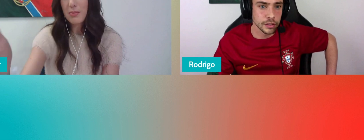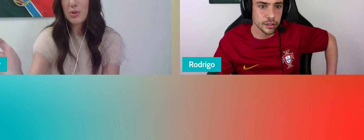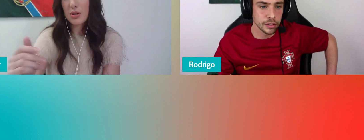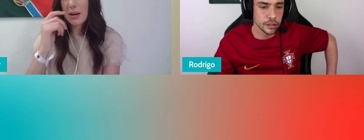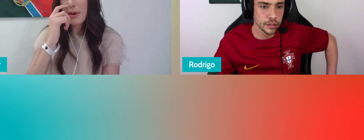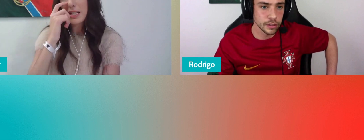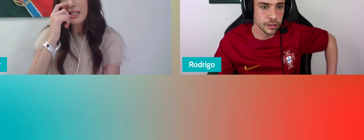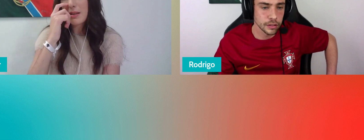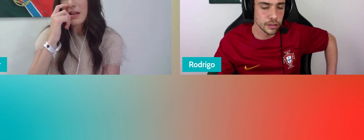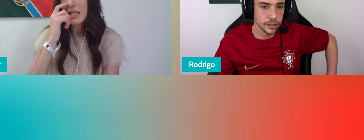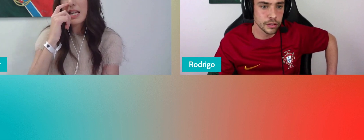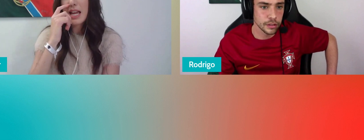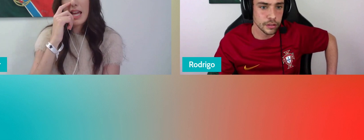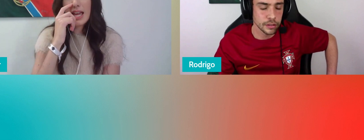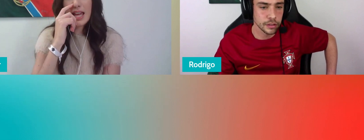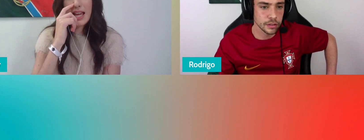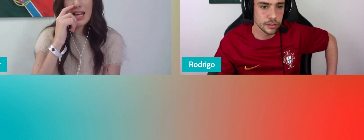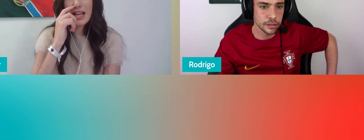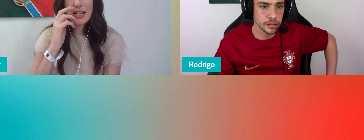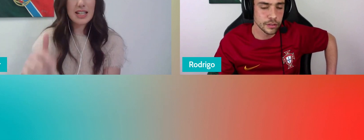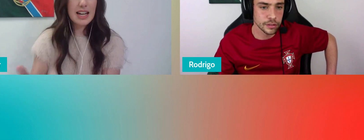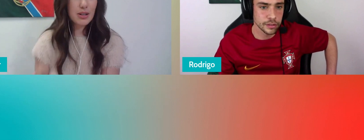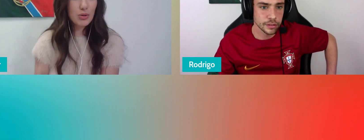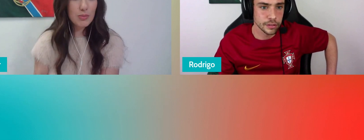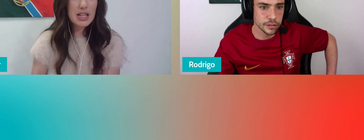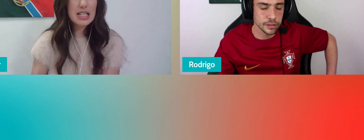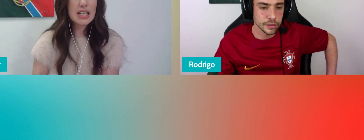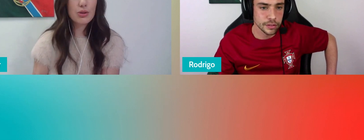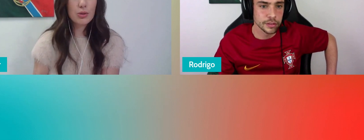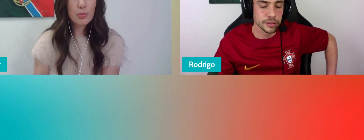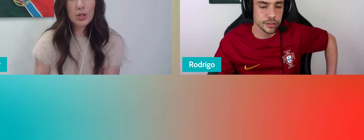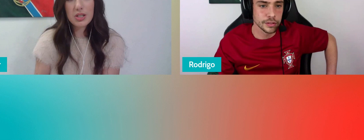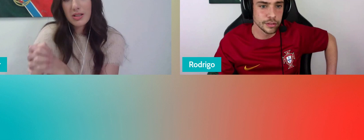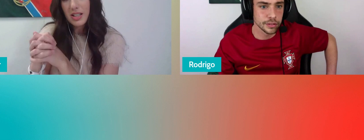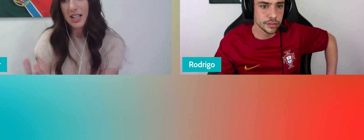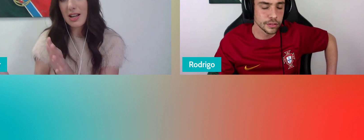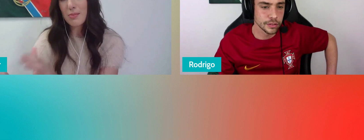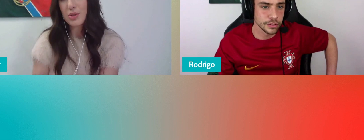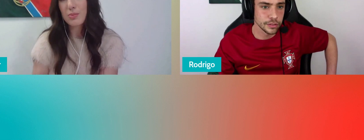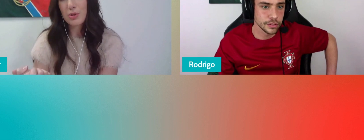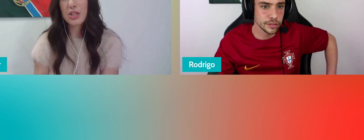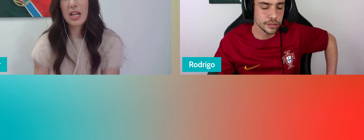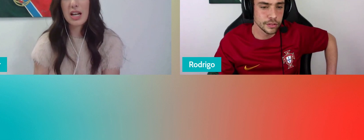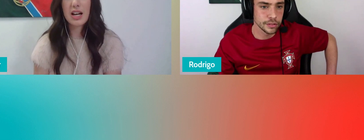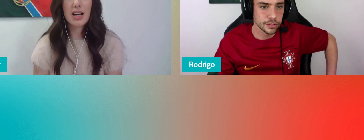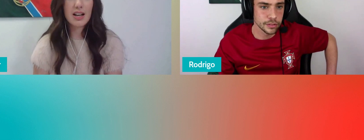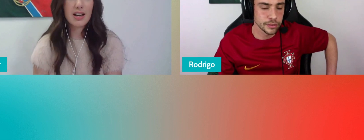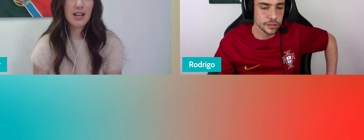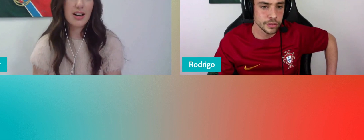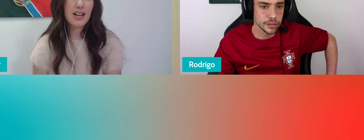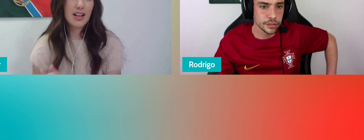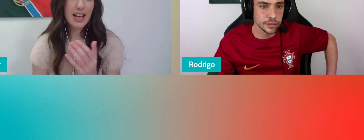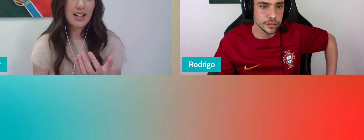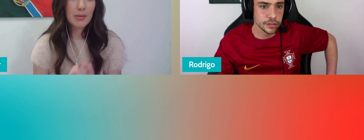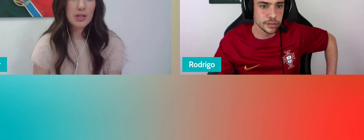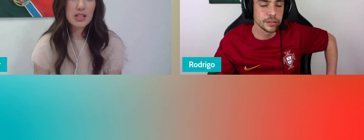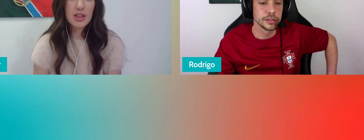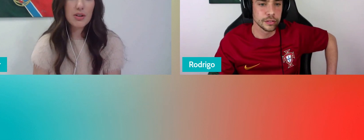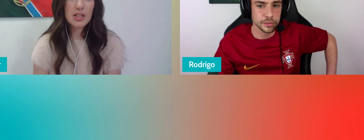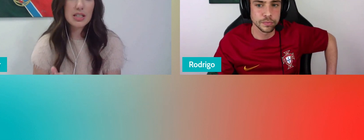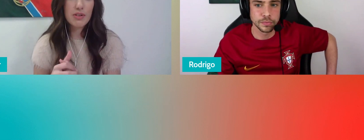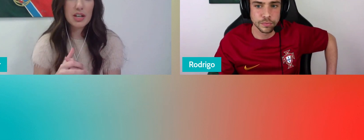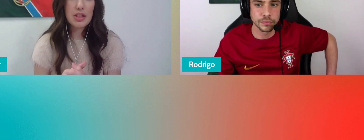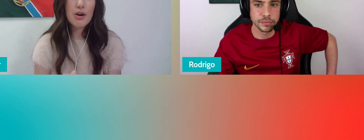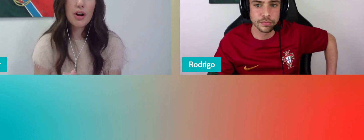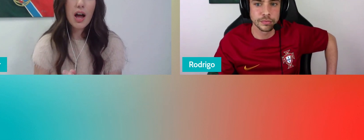bueno, veremos agora imaxes e demais, signando un mes, entón, pois, queríamos pois, traer a alguén en